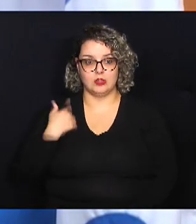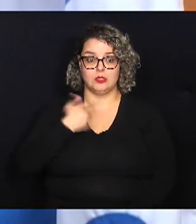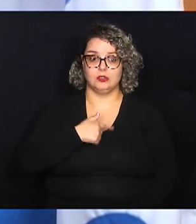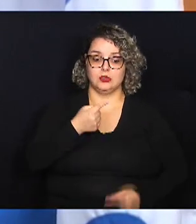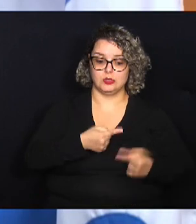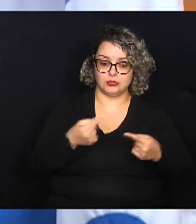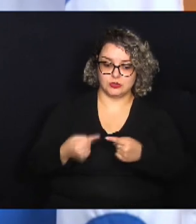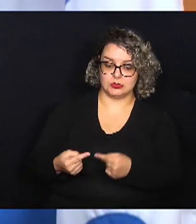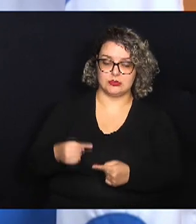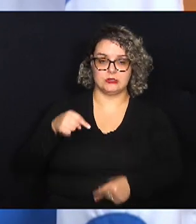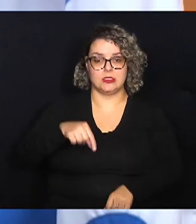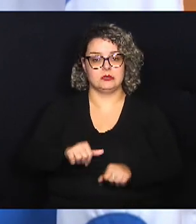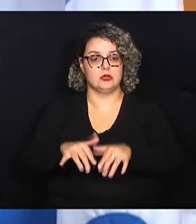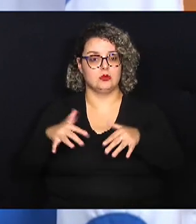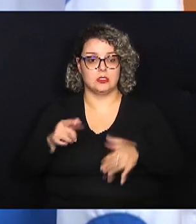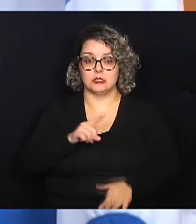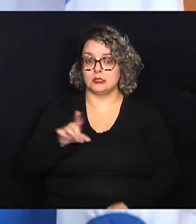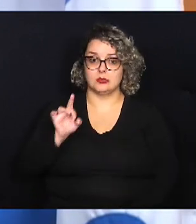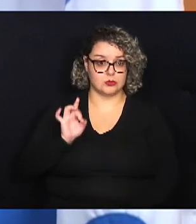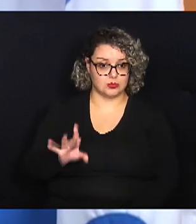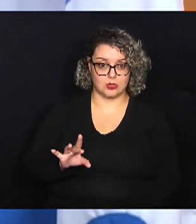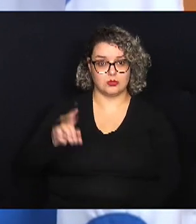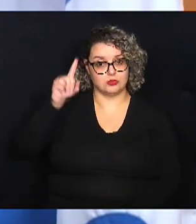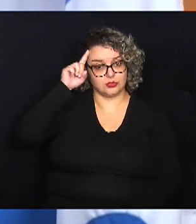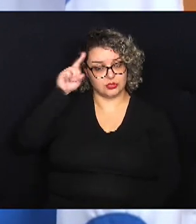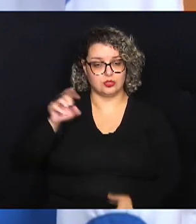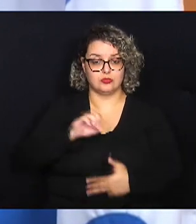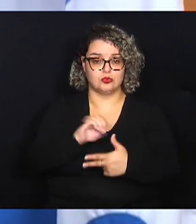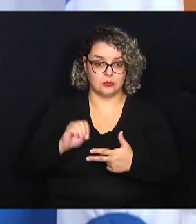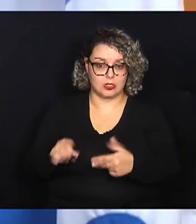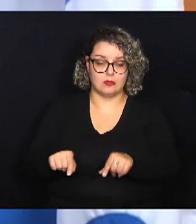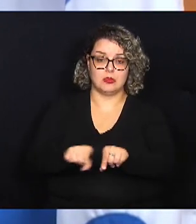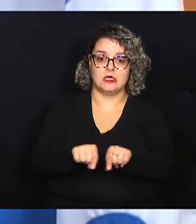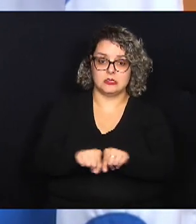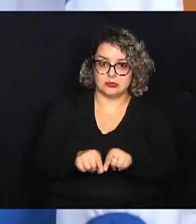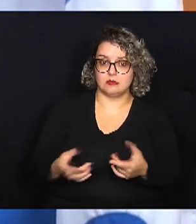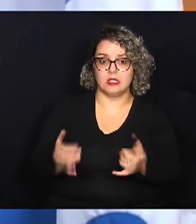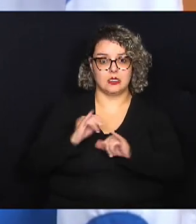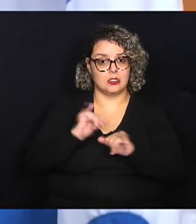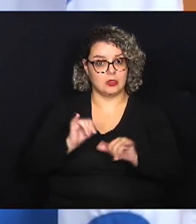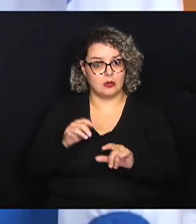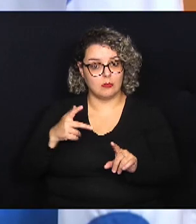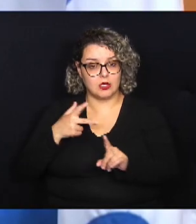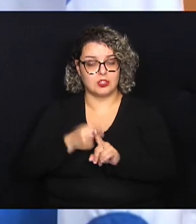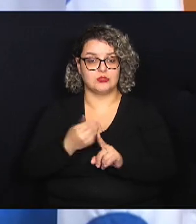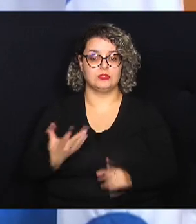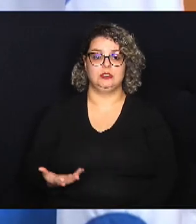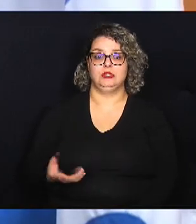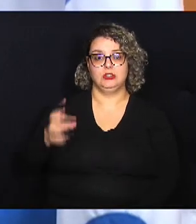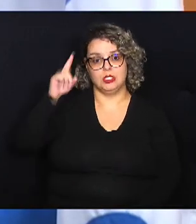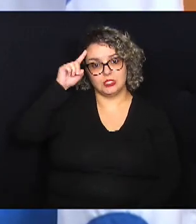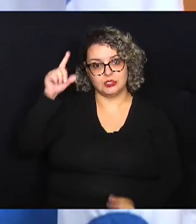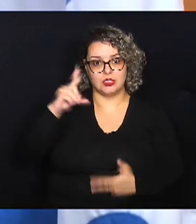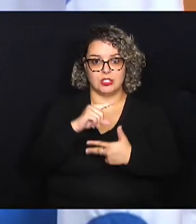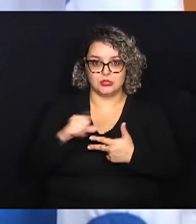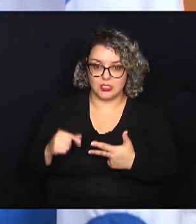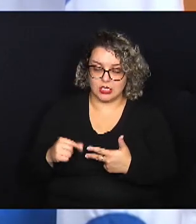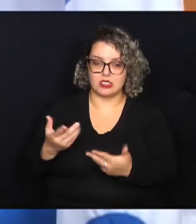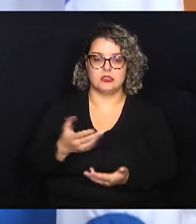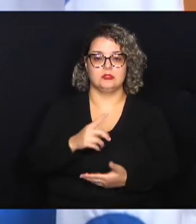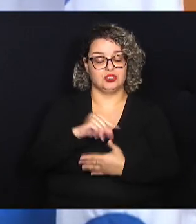nessa audiência não só sobre o dia do Enem, mas também campanhas de vacinação, dia de eleição,